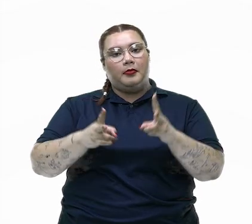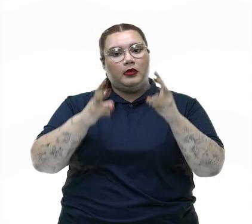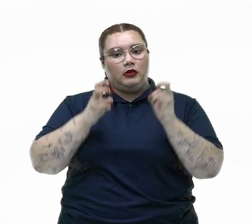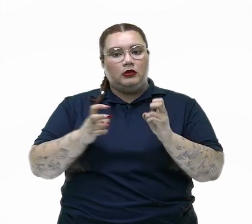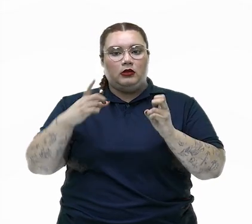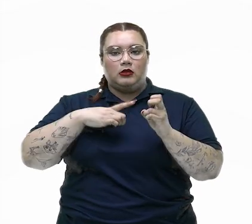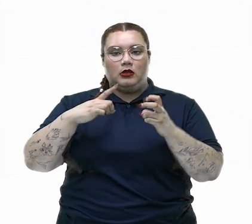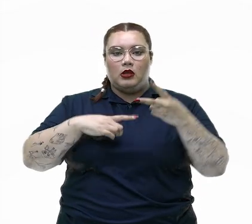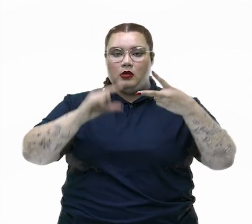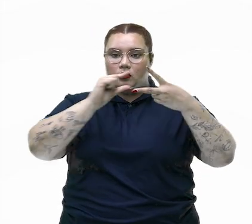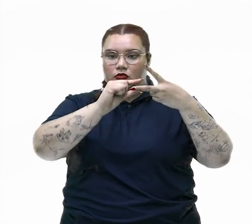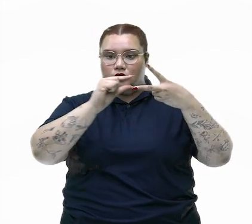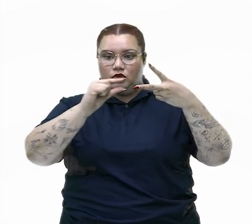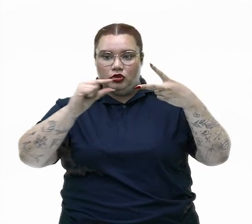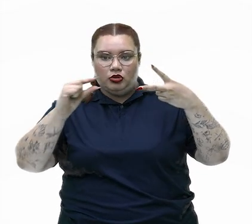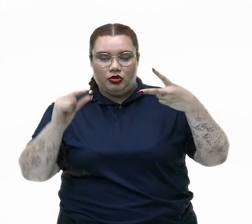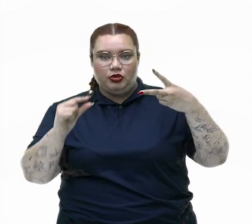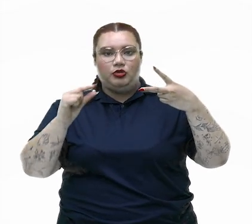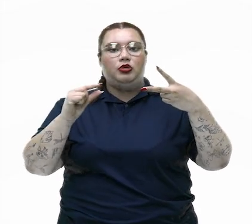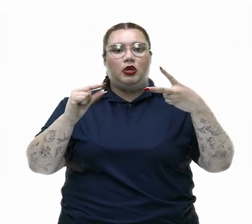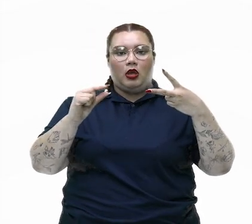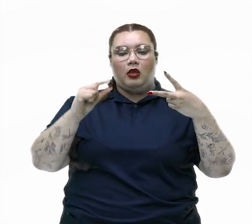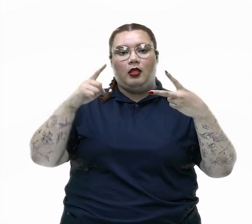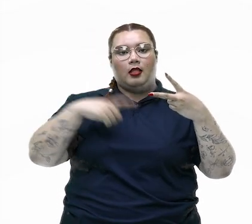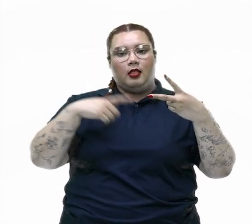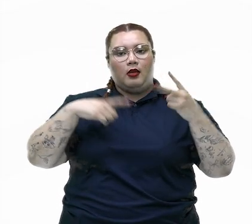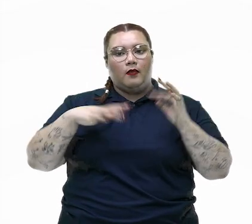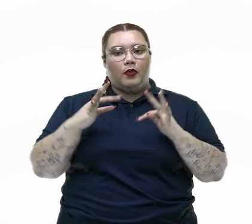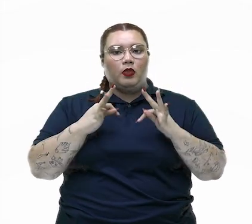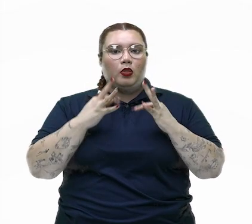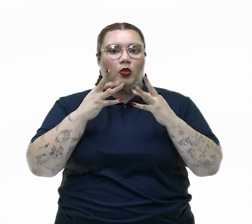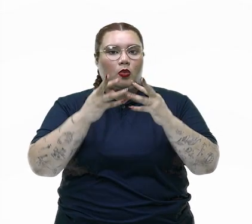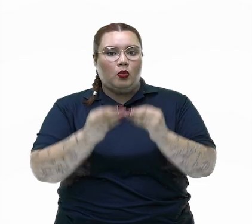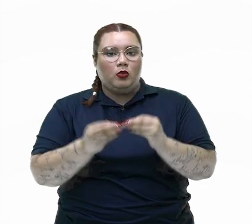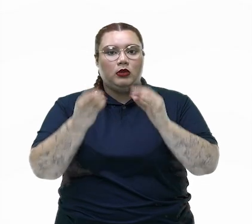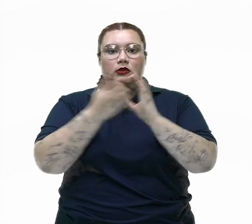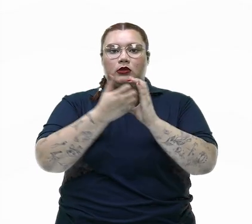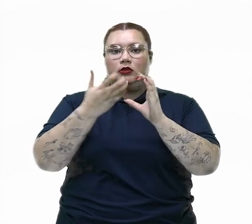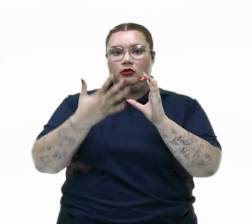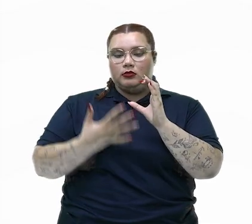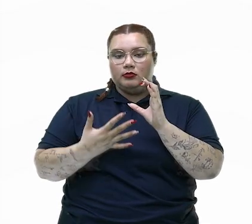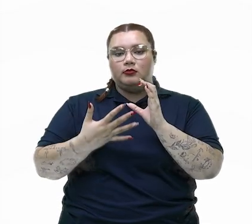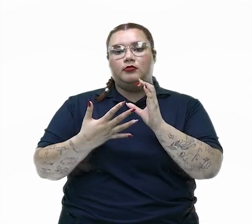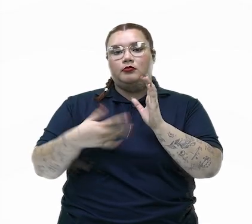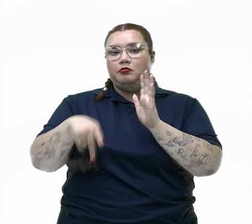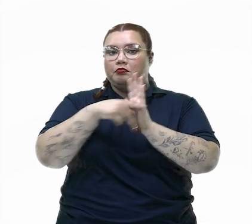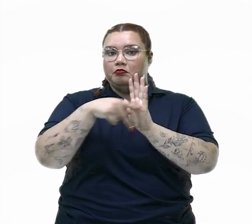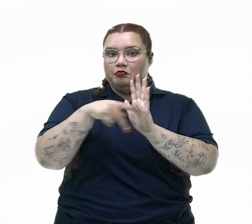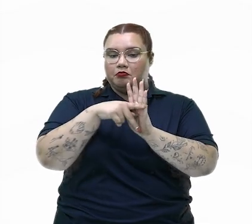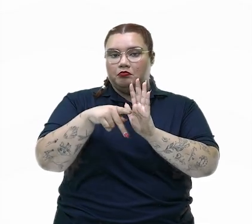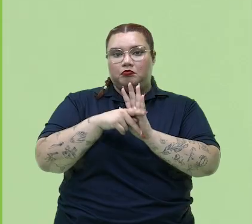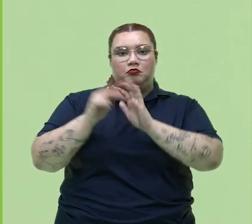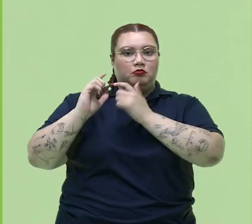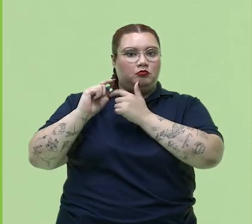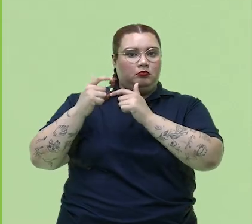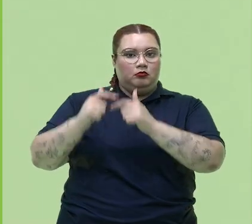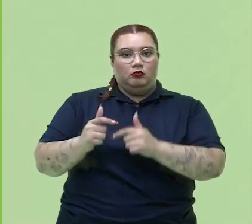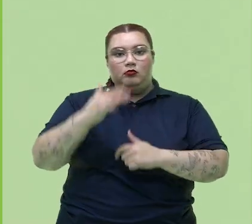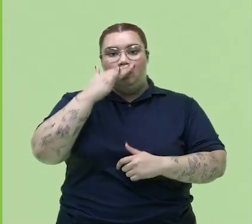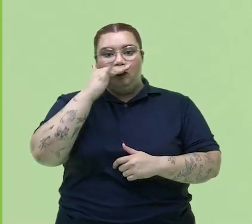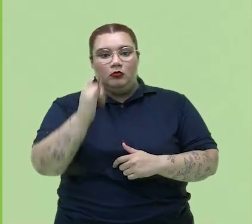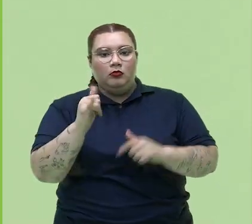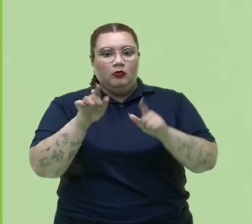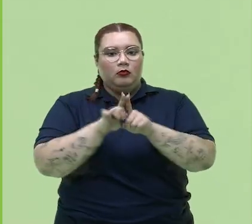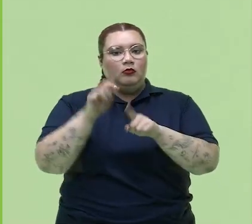ter o gene, né, o gene que vai conter aí todas aquelas características que são herdadas aí do pai e da